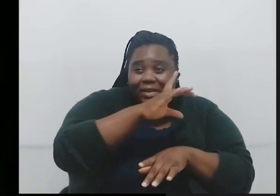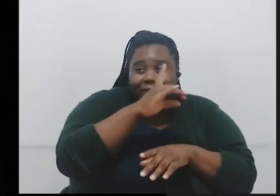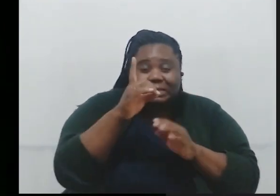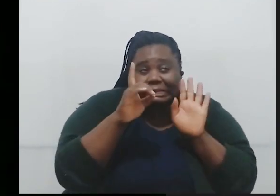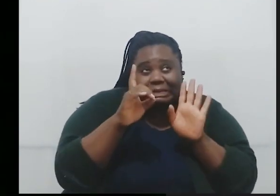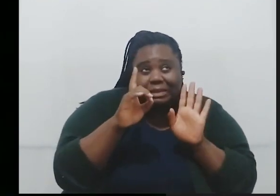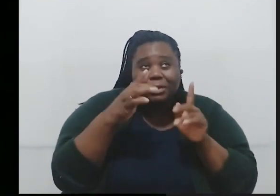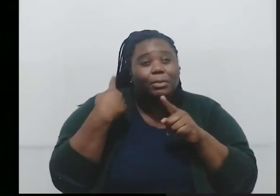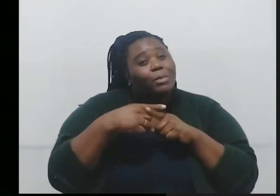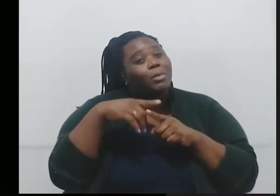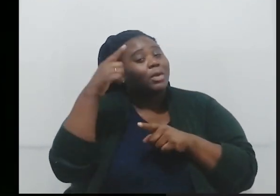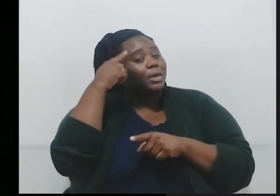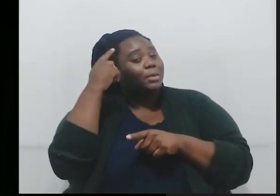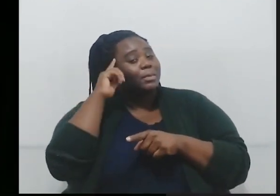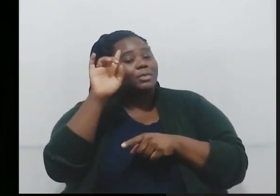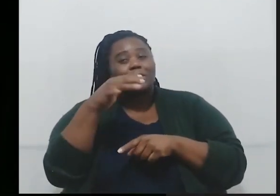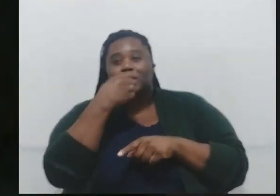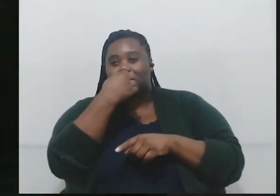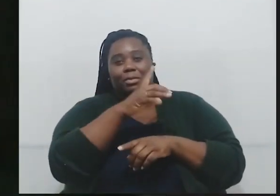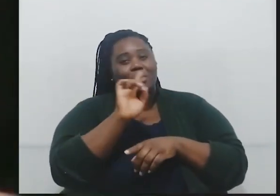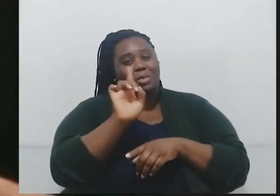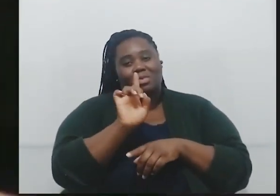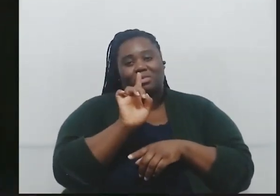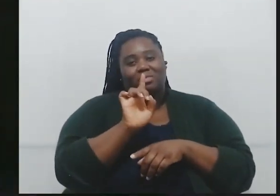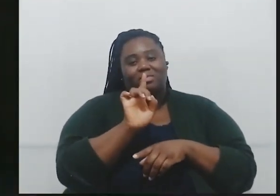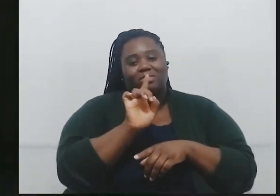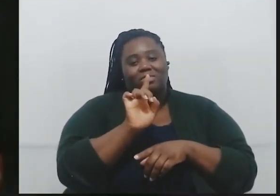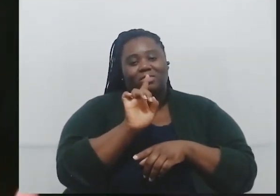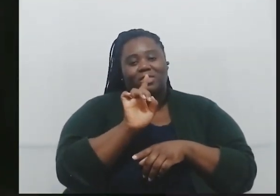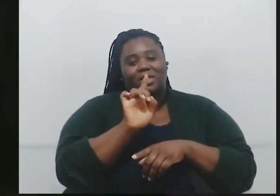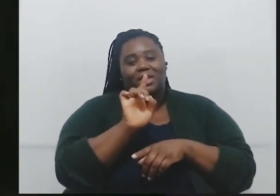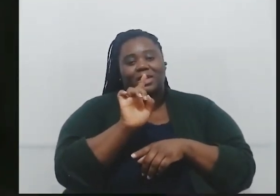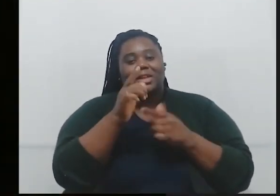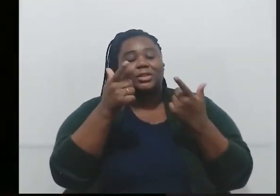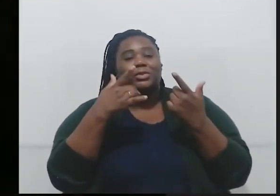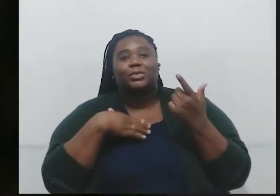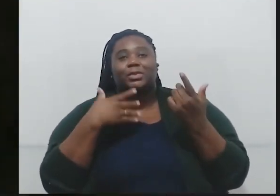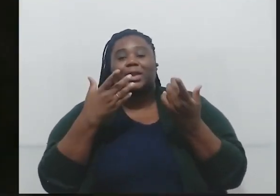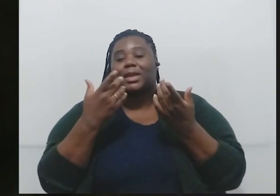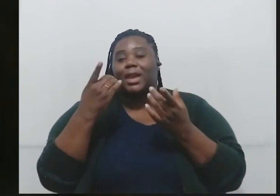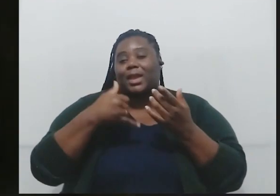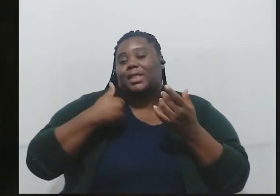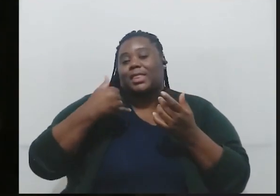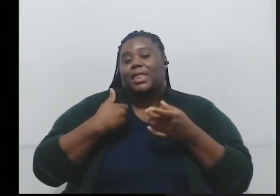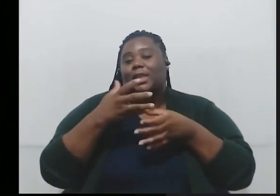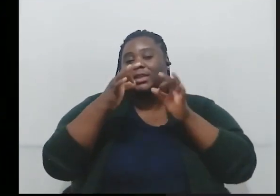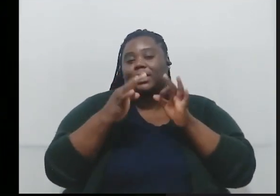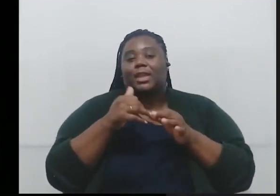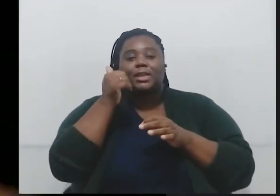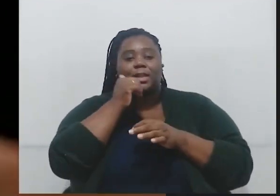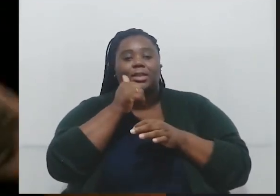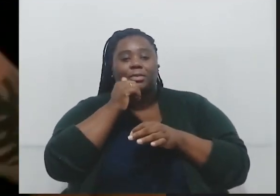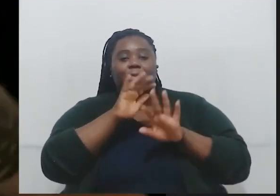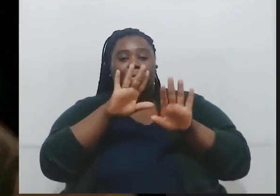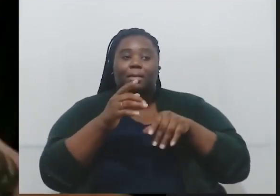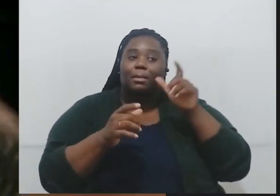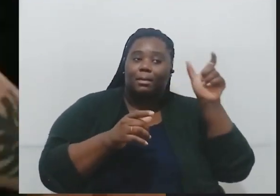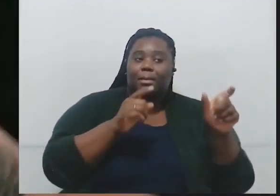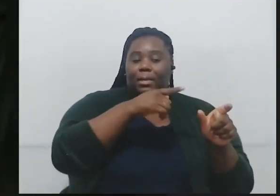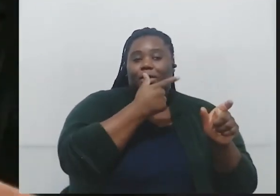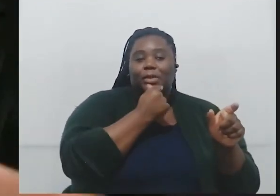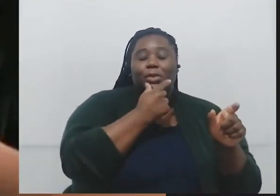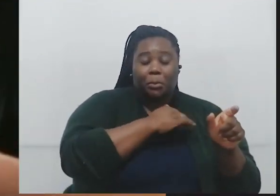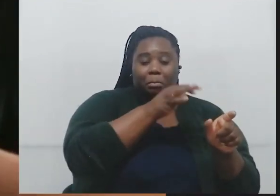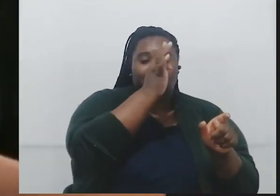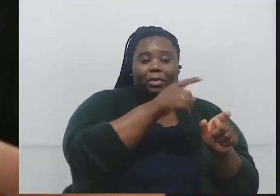né? Aquela coisa de que não existe uma idade certa para ser mulher. A idade certa é ser um homem, né? Uma bobagem, mas que é real. Parece que a gente nunca está